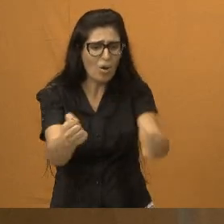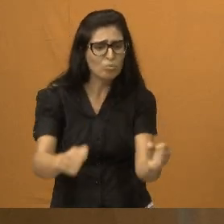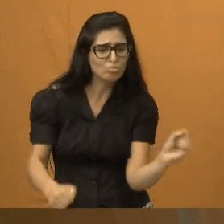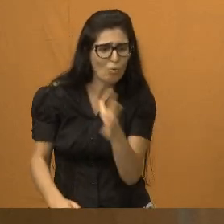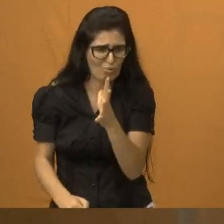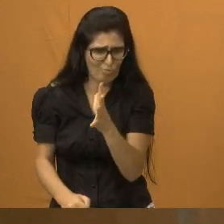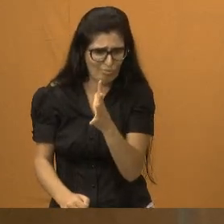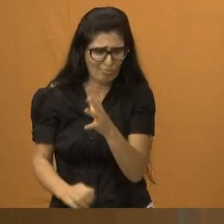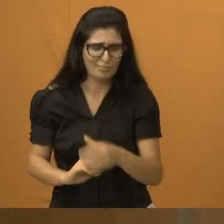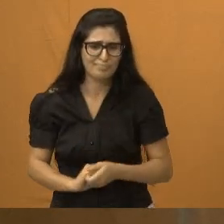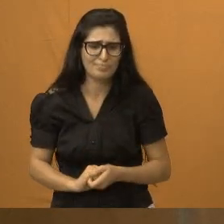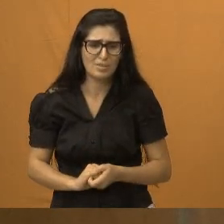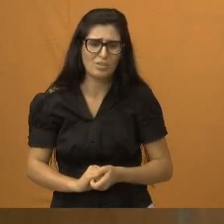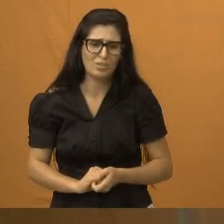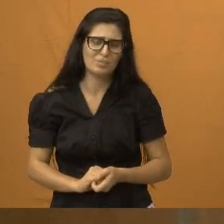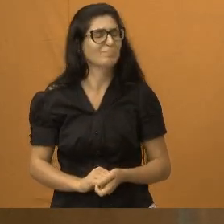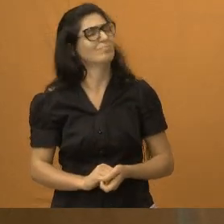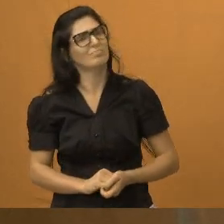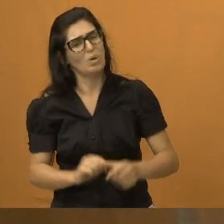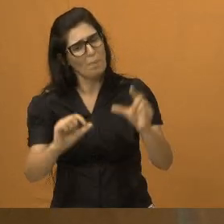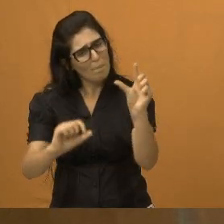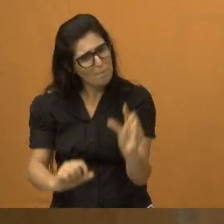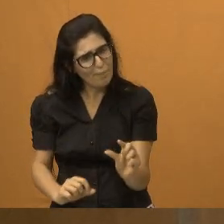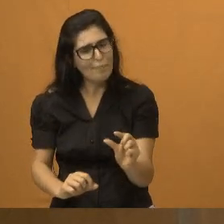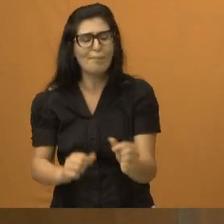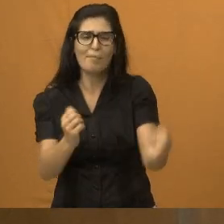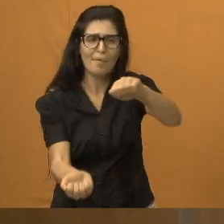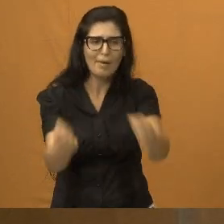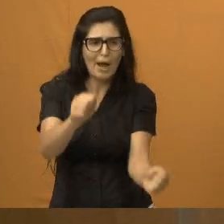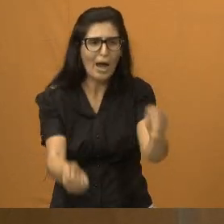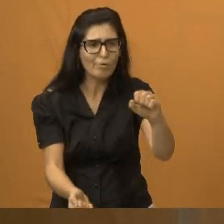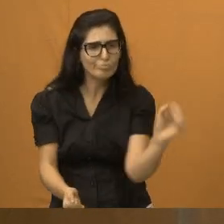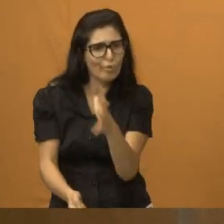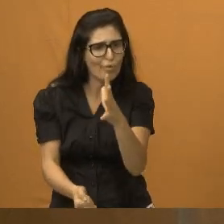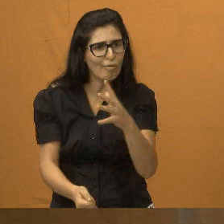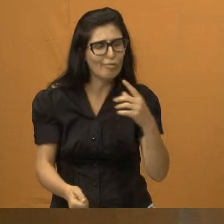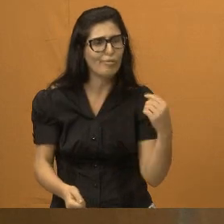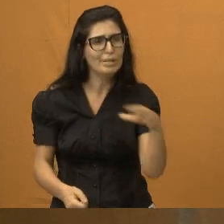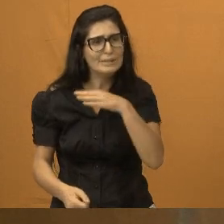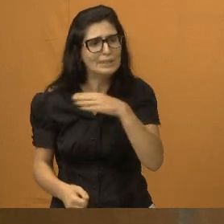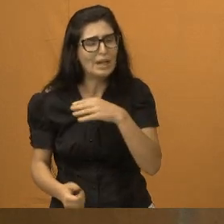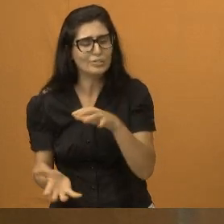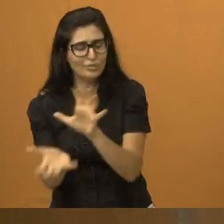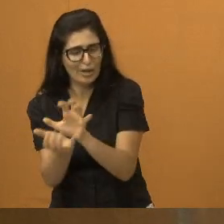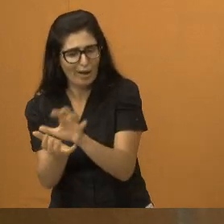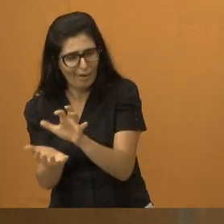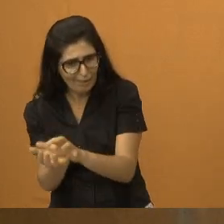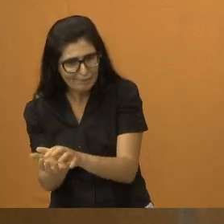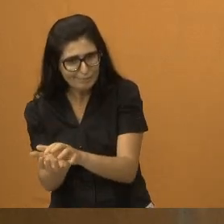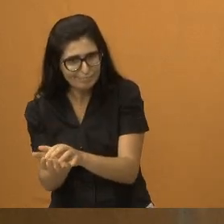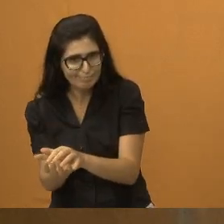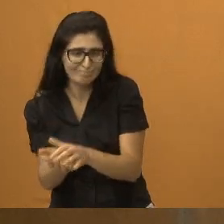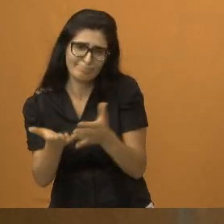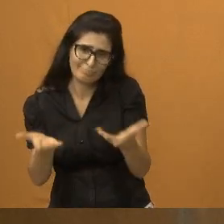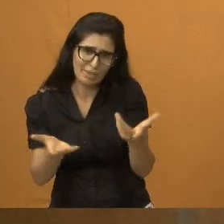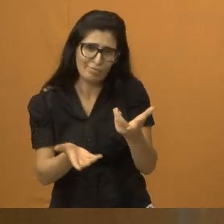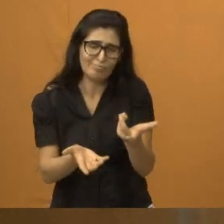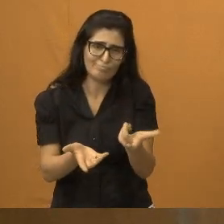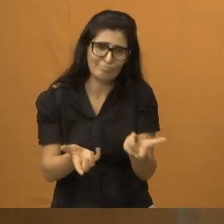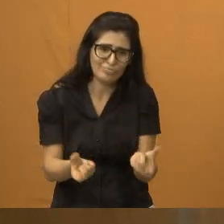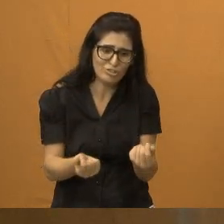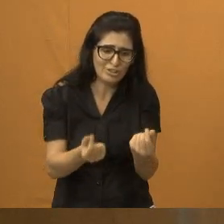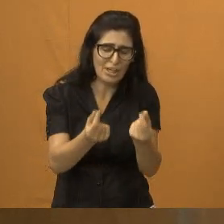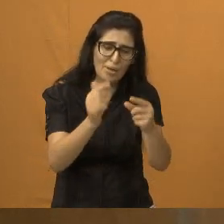Jacareí, possivelmente houve uma pequena queda desse valor. Esse é um dos motivos que eu posso trazer aqui de uma forma clara